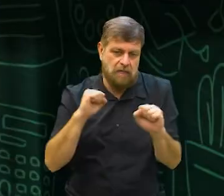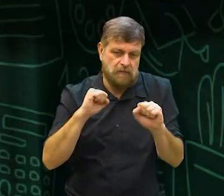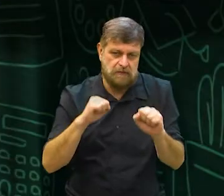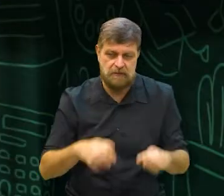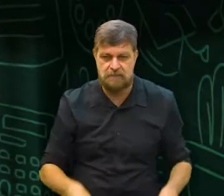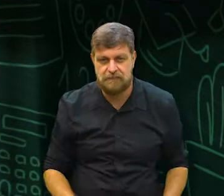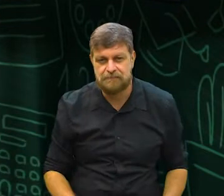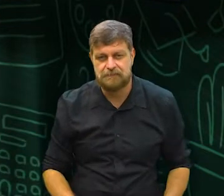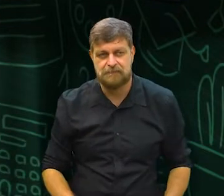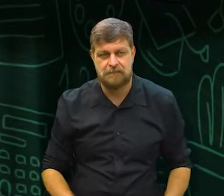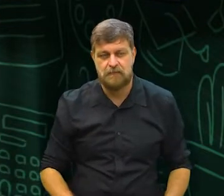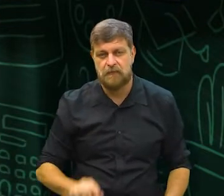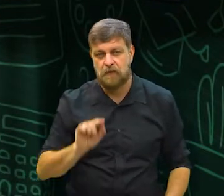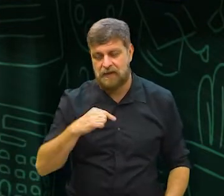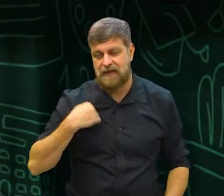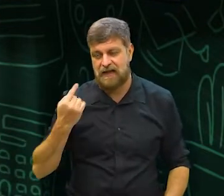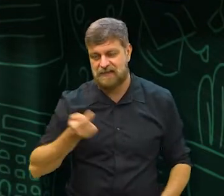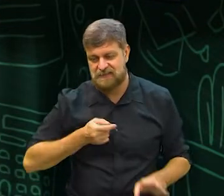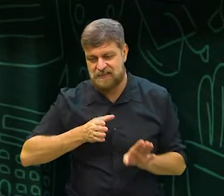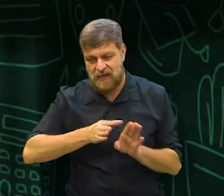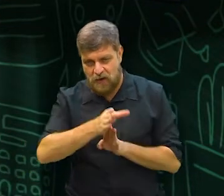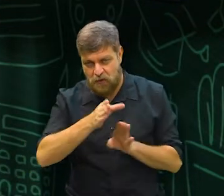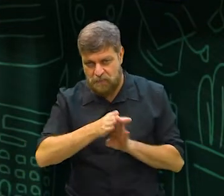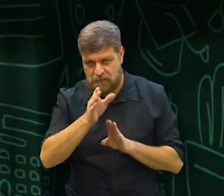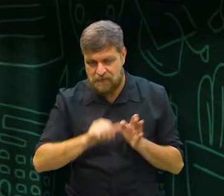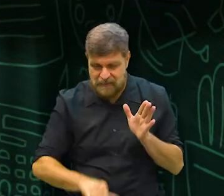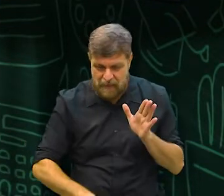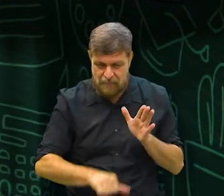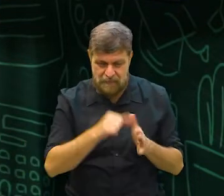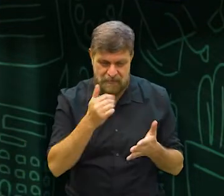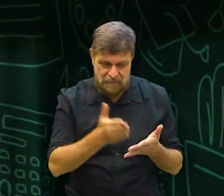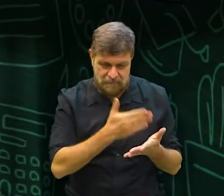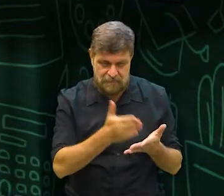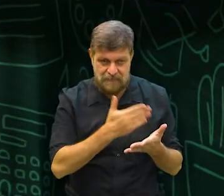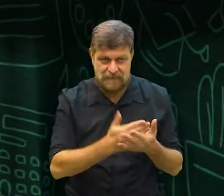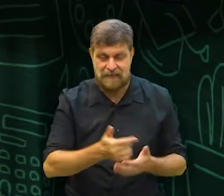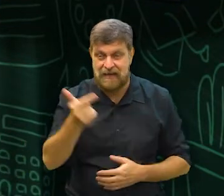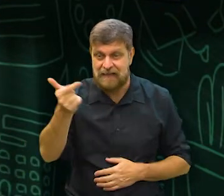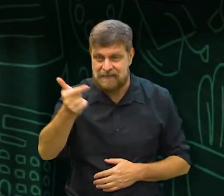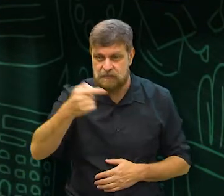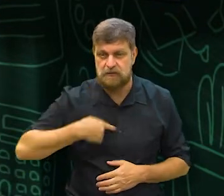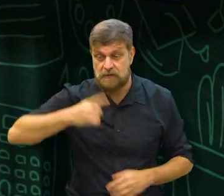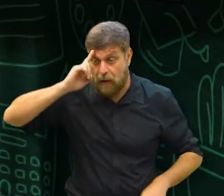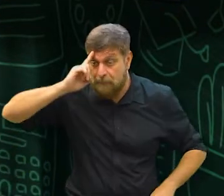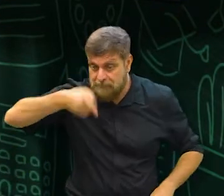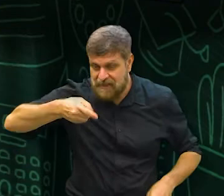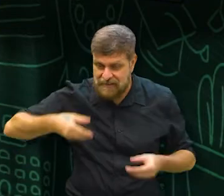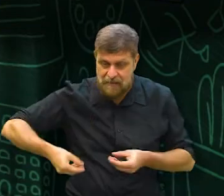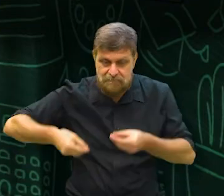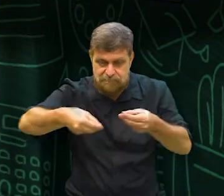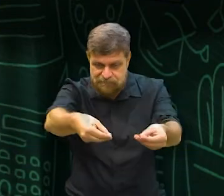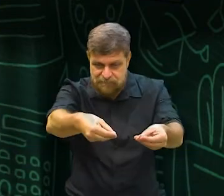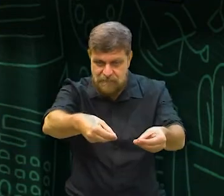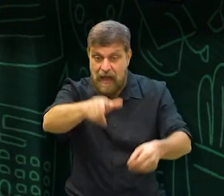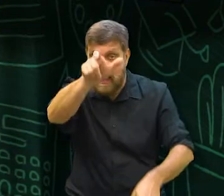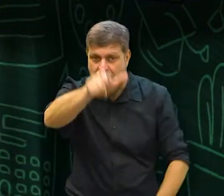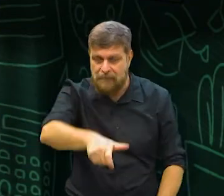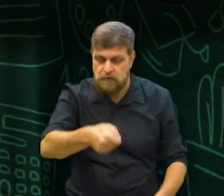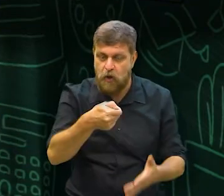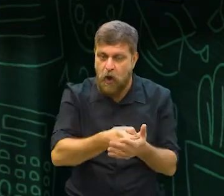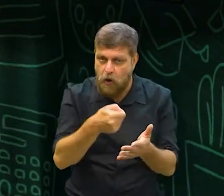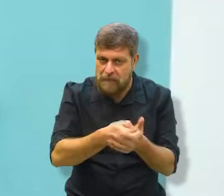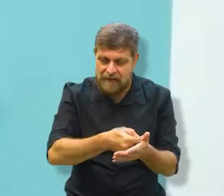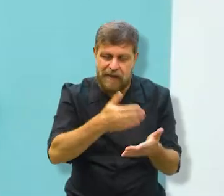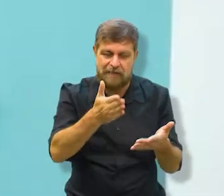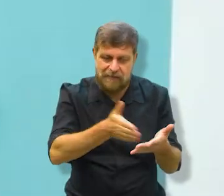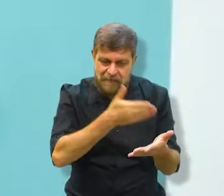Impossível. Então, só que aí a gente recomendou na primeira edição. Na segunda edição, a gente vai mandar os livros para as pessoas.